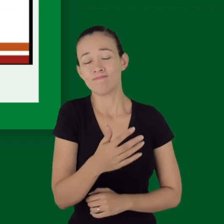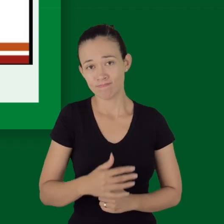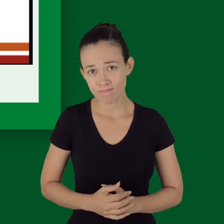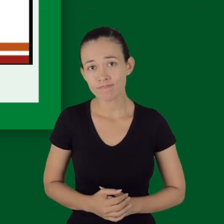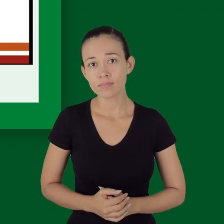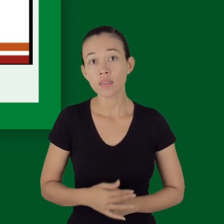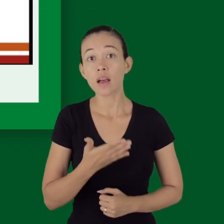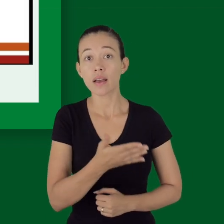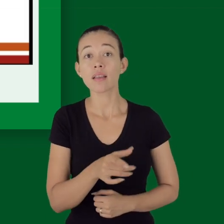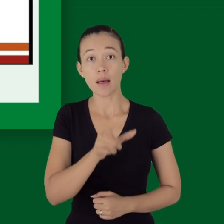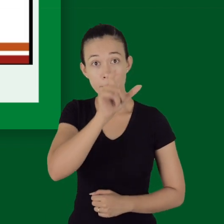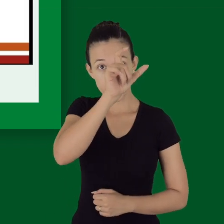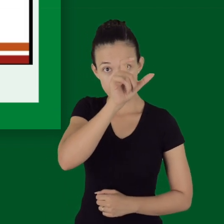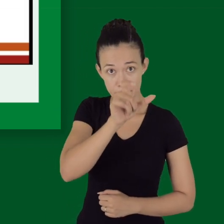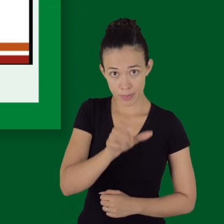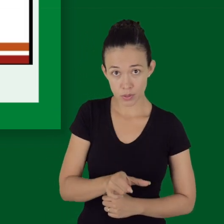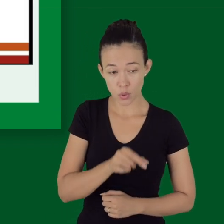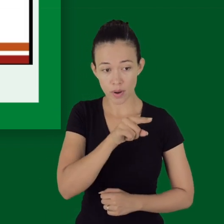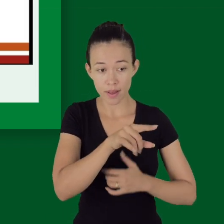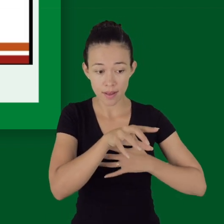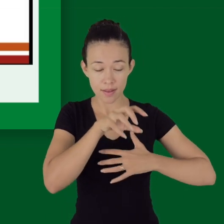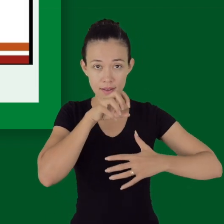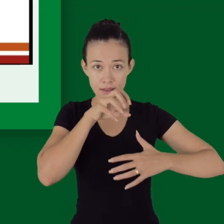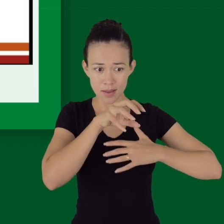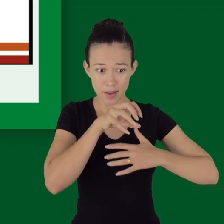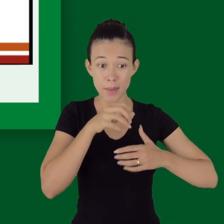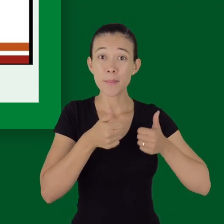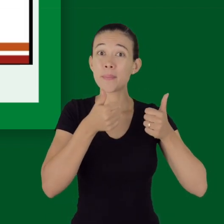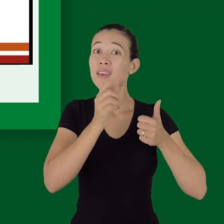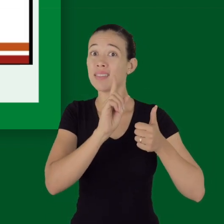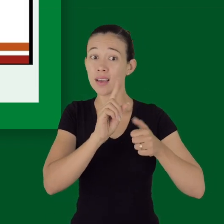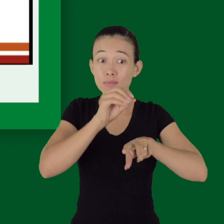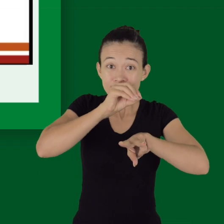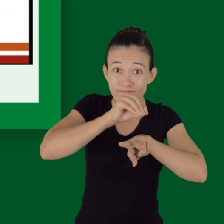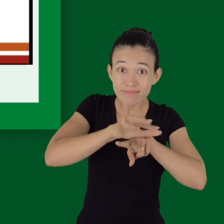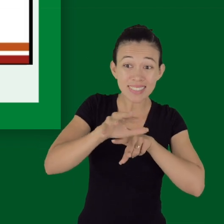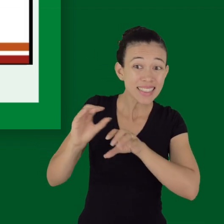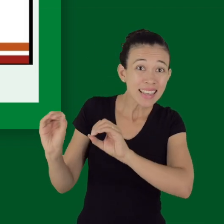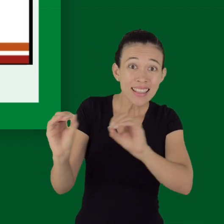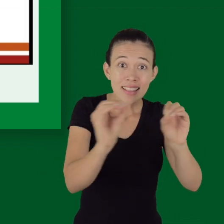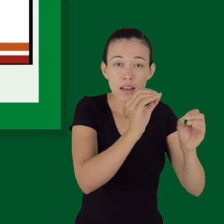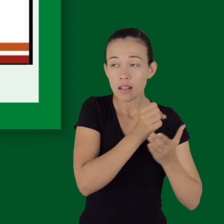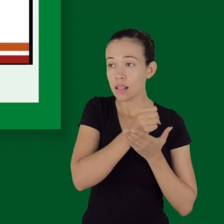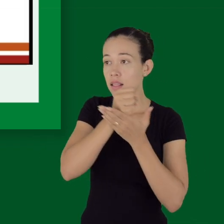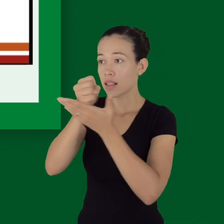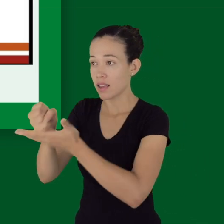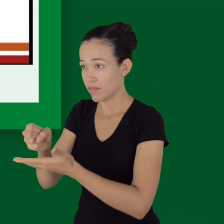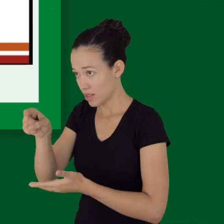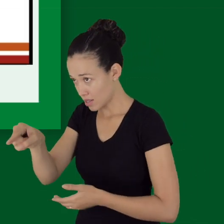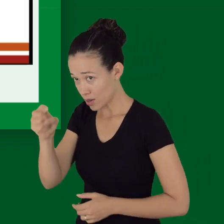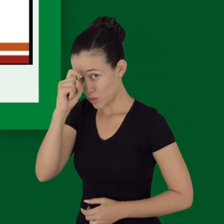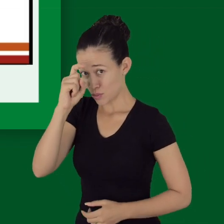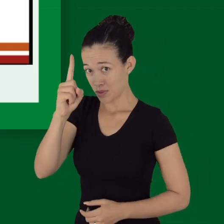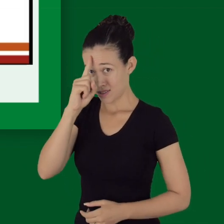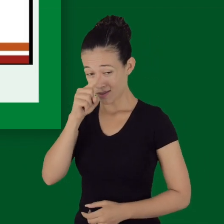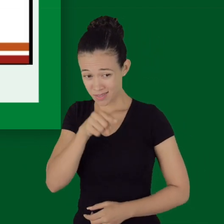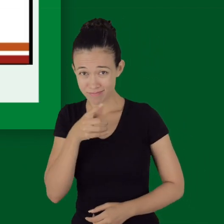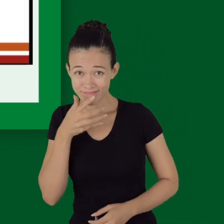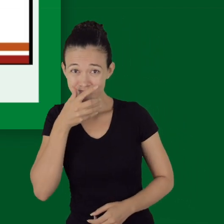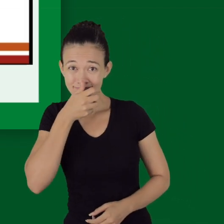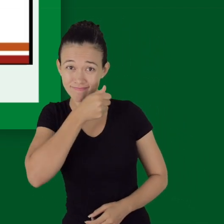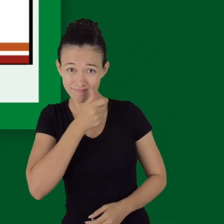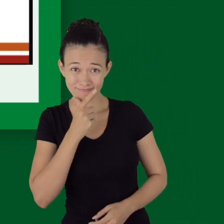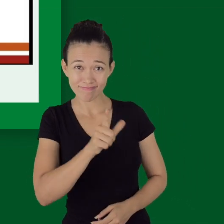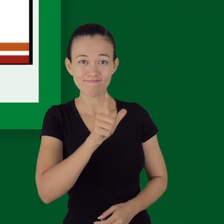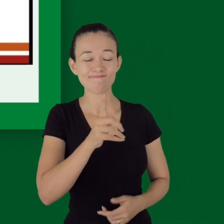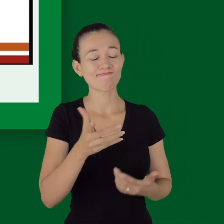geral, C1 e C3 são comprometimentos importantes, onde dificilmente o paciente ele consegue sobreviver, chegar no intra-hospitalar